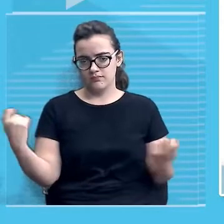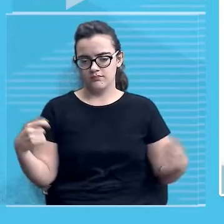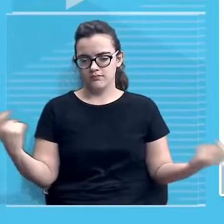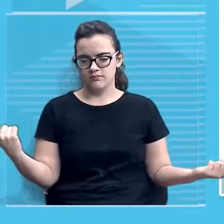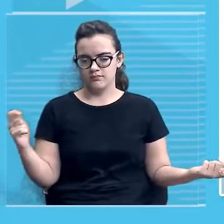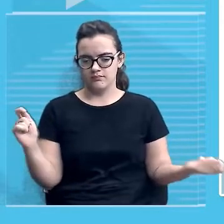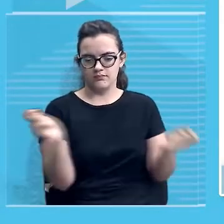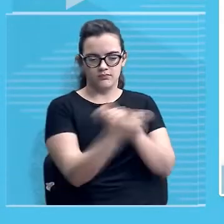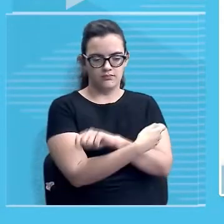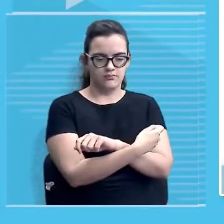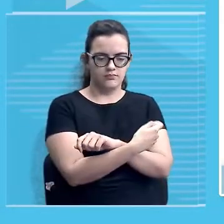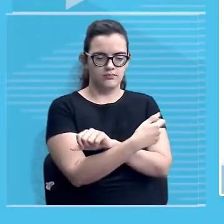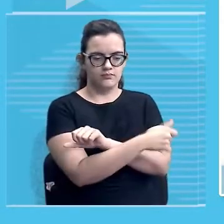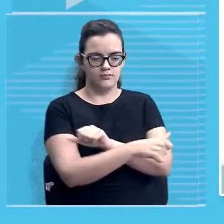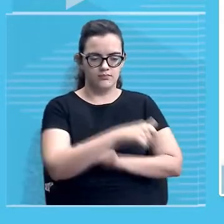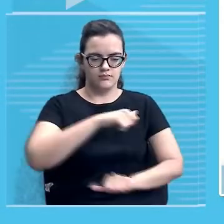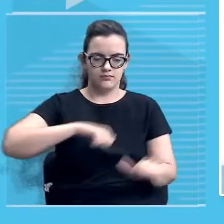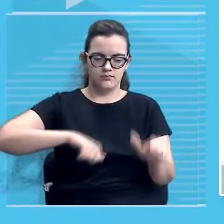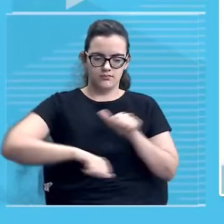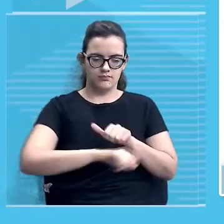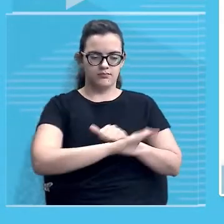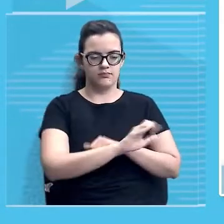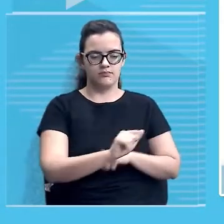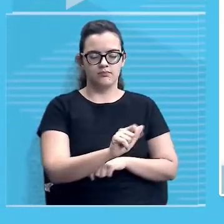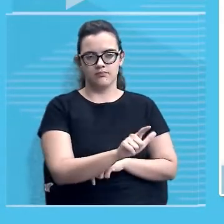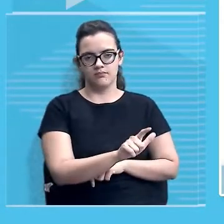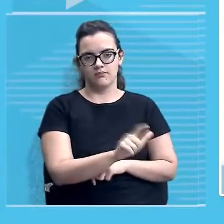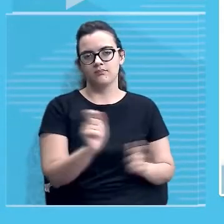que alterar esse calor,